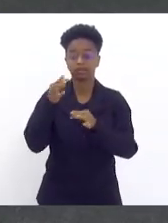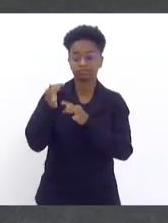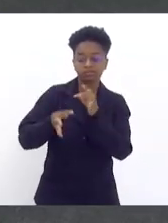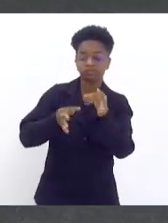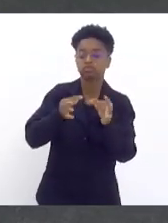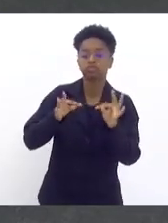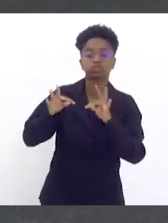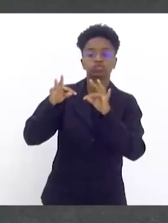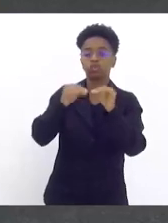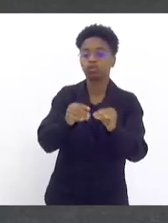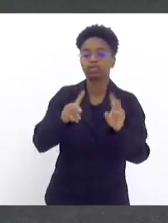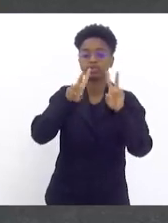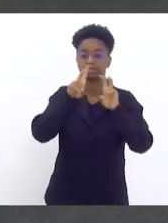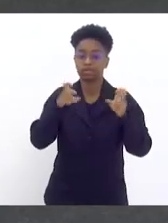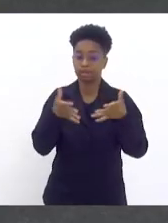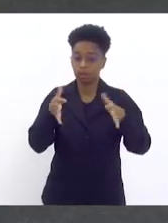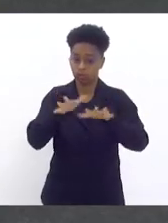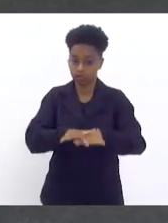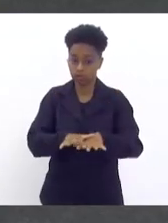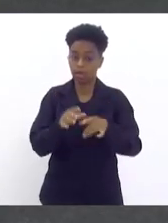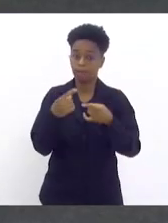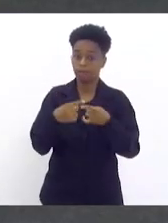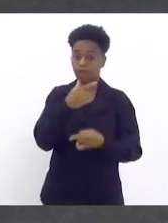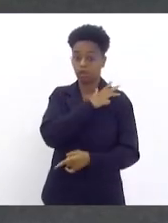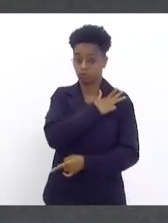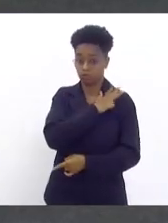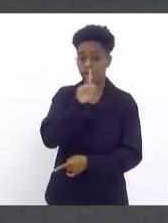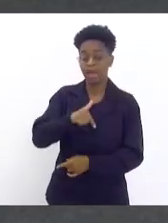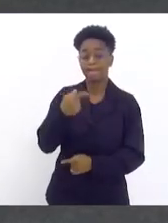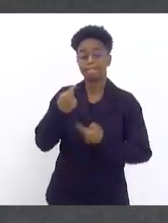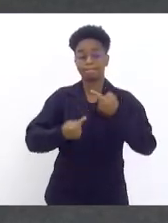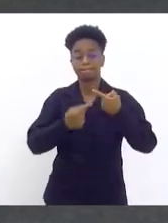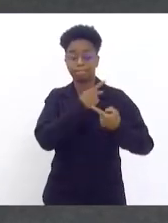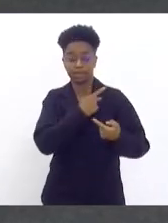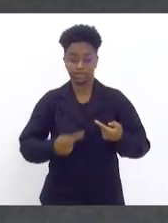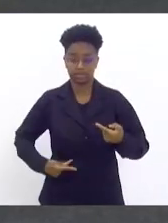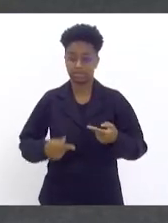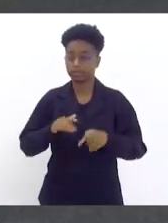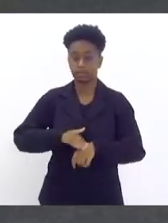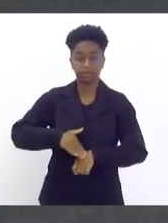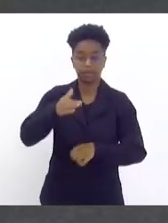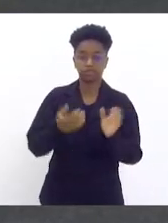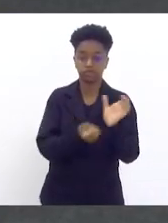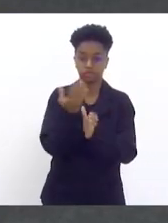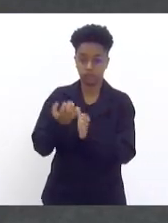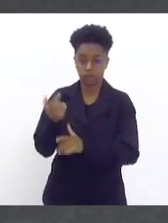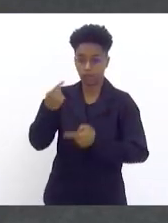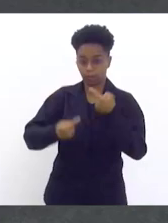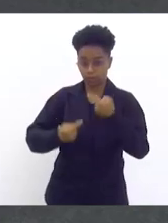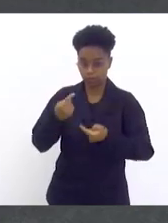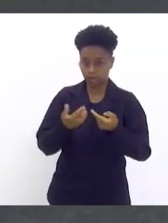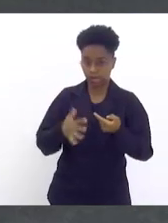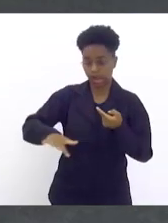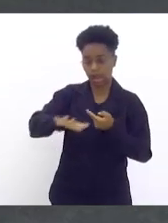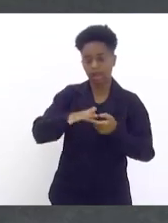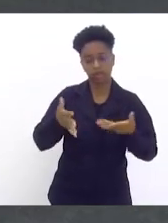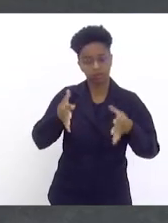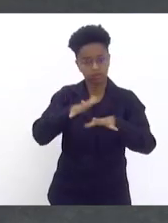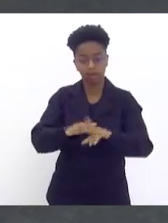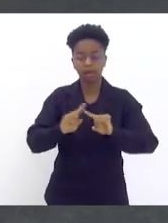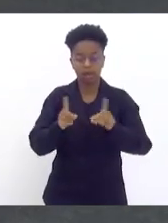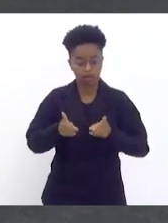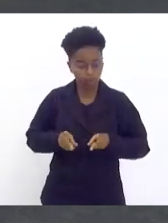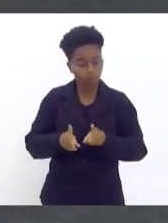de inclusão presidente Lula foi o presidente da república que mais fez políticas de inclusão e vai continuar sendo cometeu esse erro